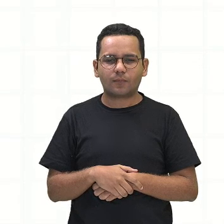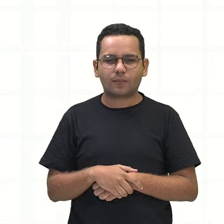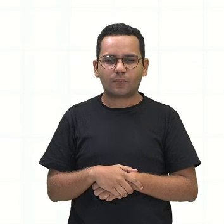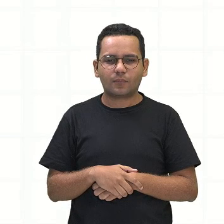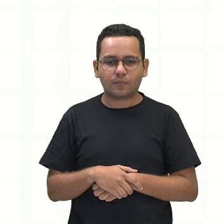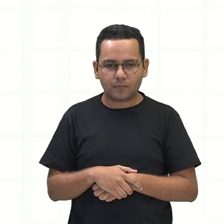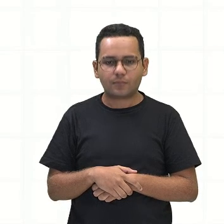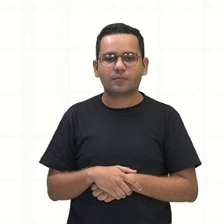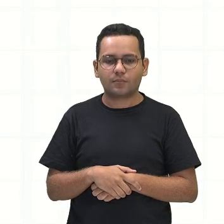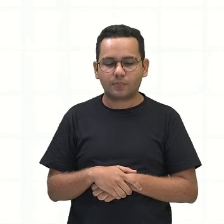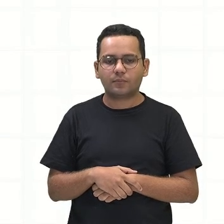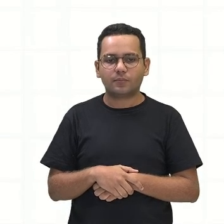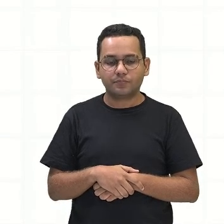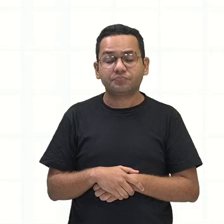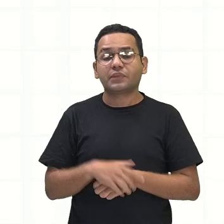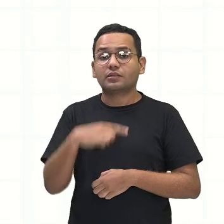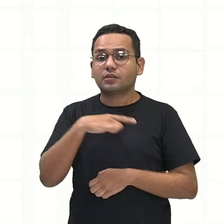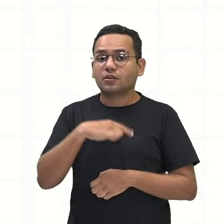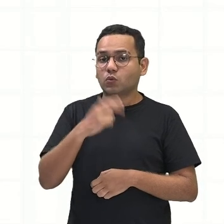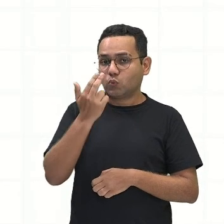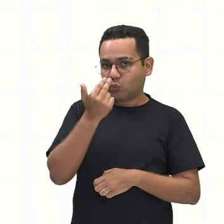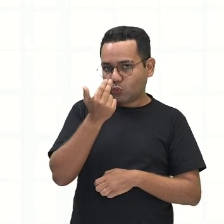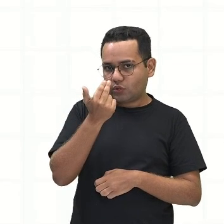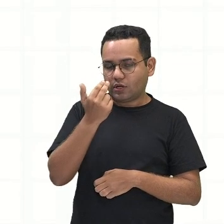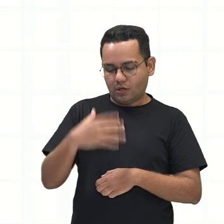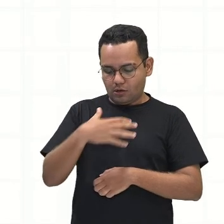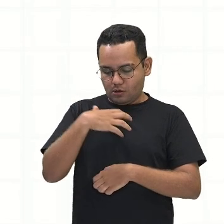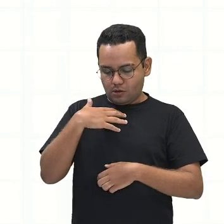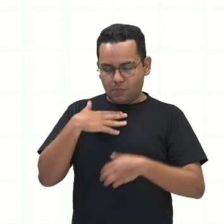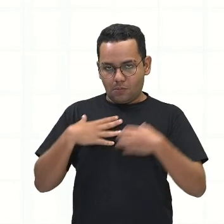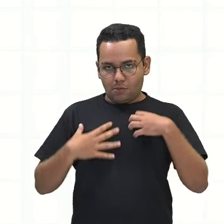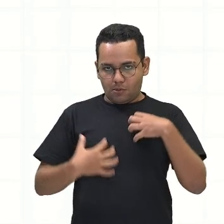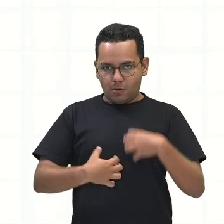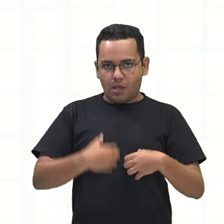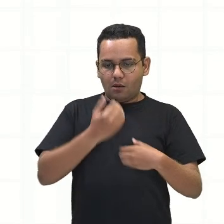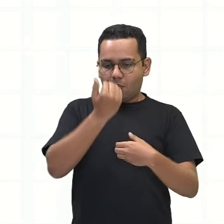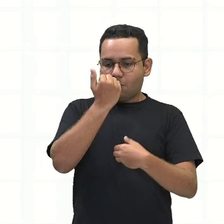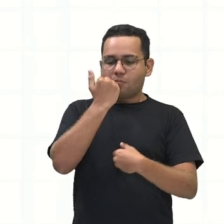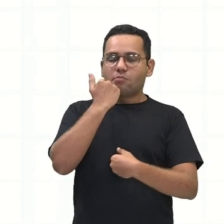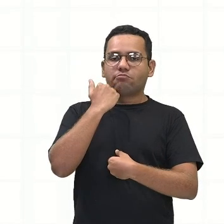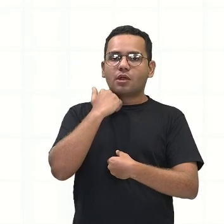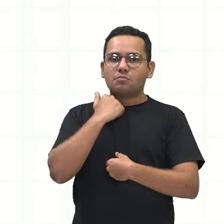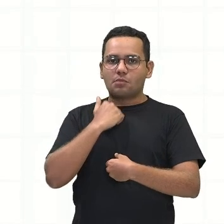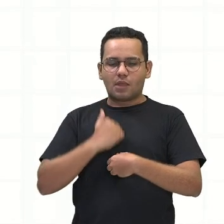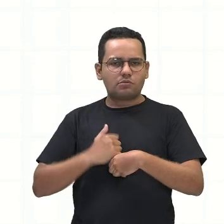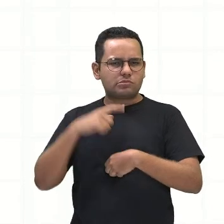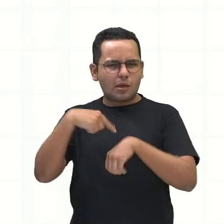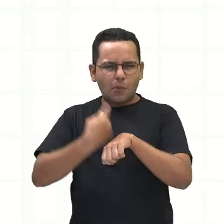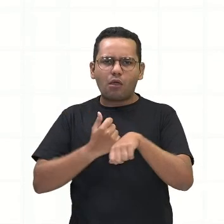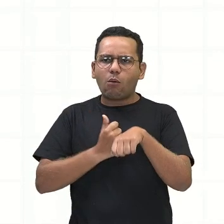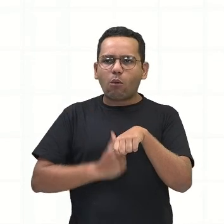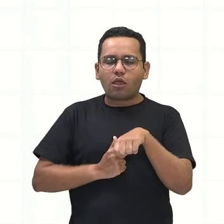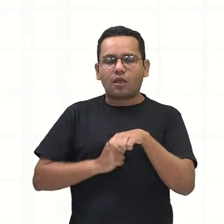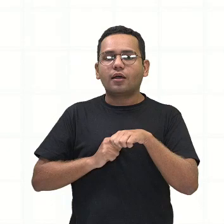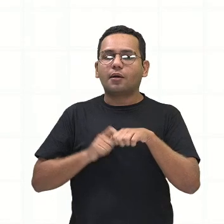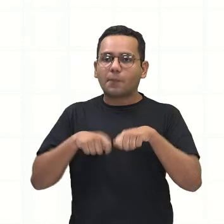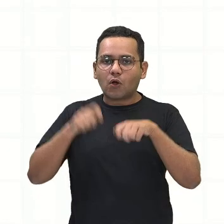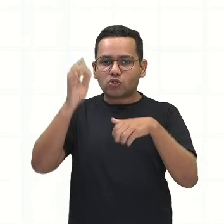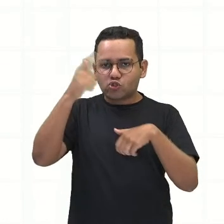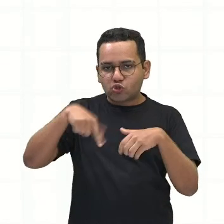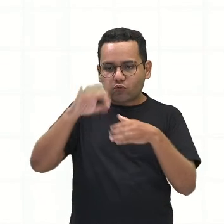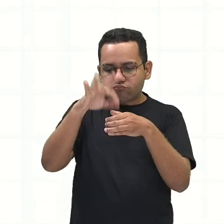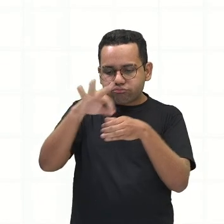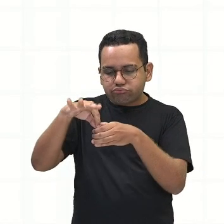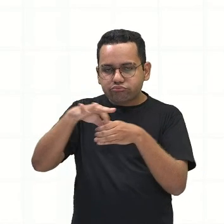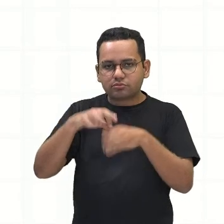ação de enzimas que vai favorecer a germinação delas. ou então elas podem ser, digamos,